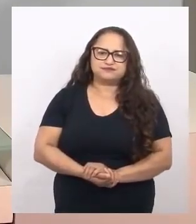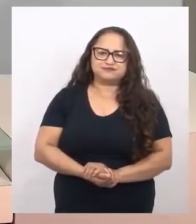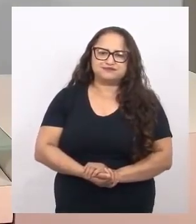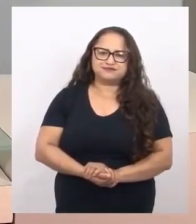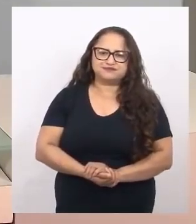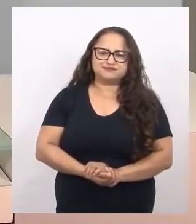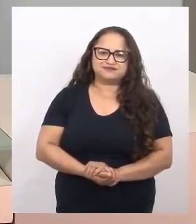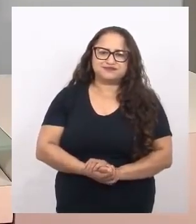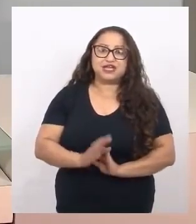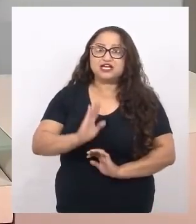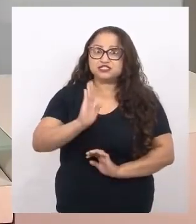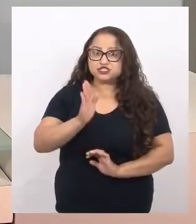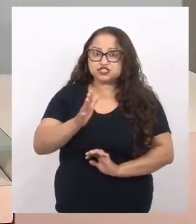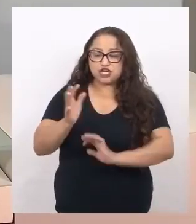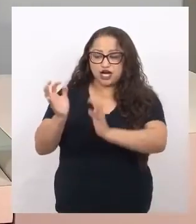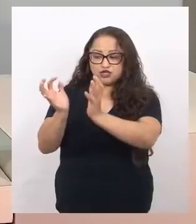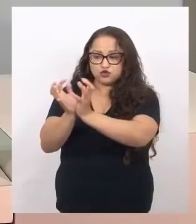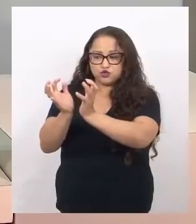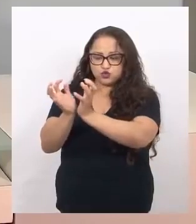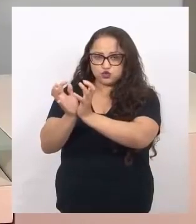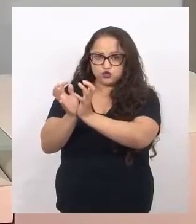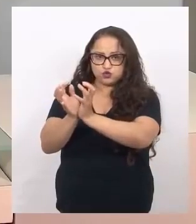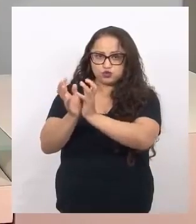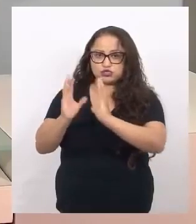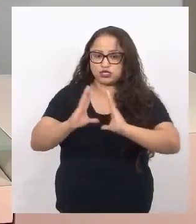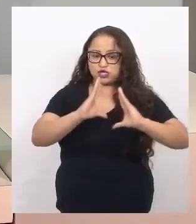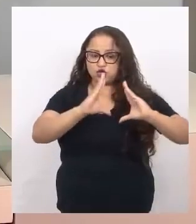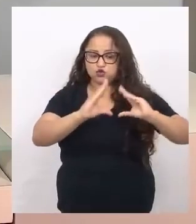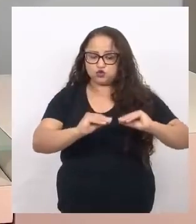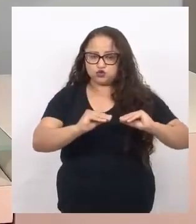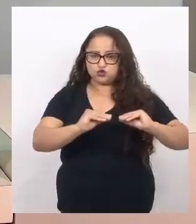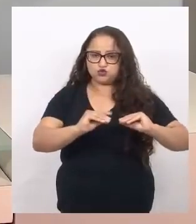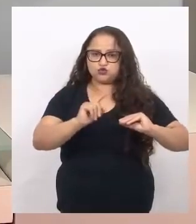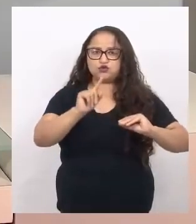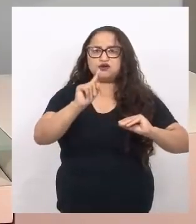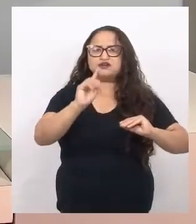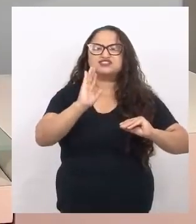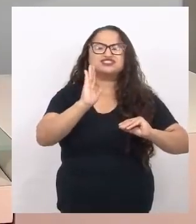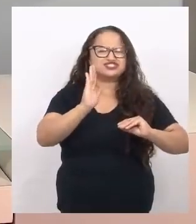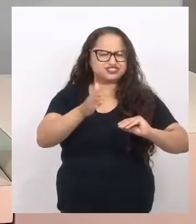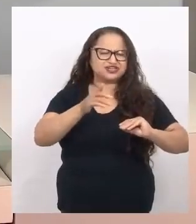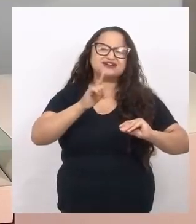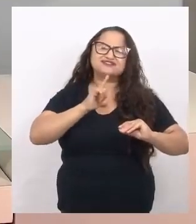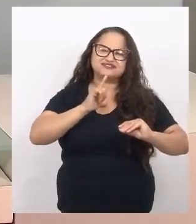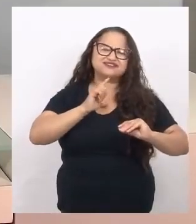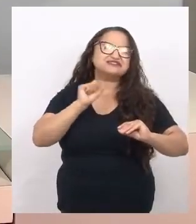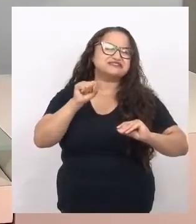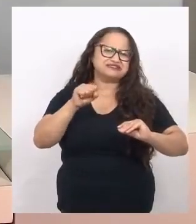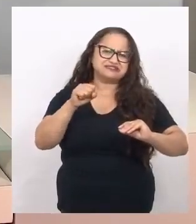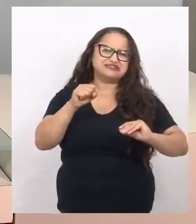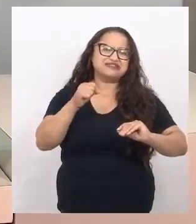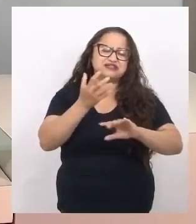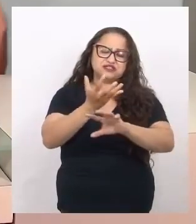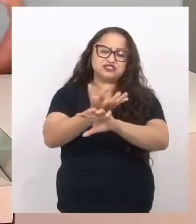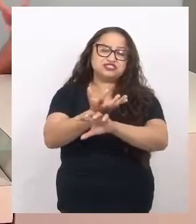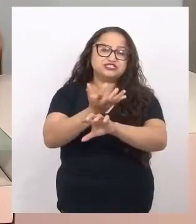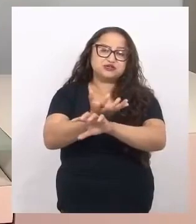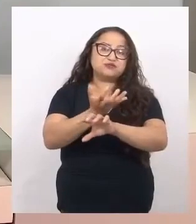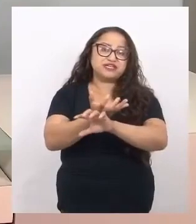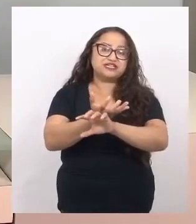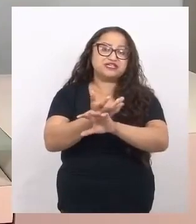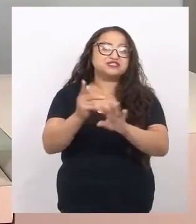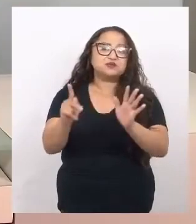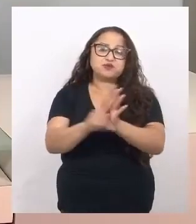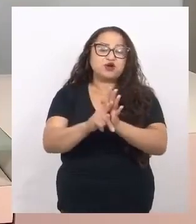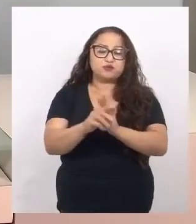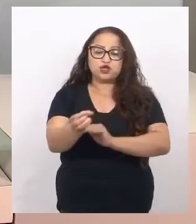das turmas da segunda série do noturno, ela é uma expansão que já tem também componentes curriculares desse